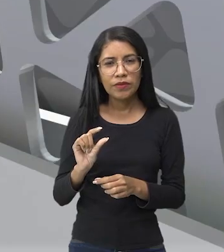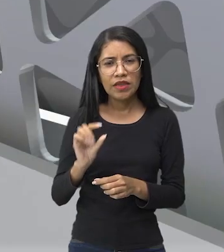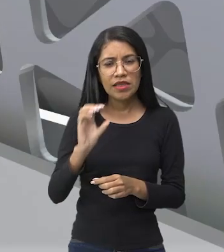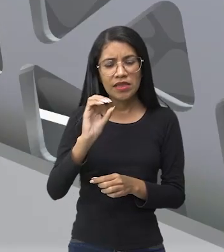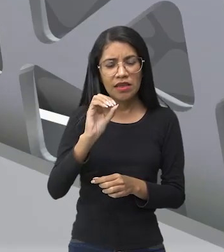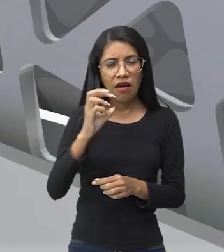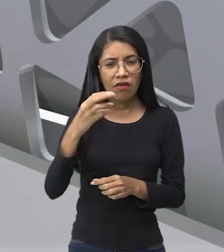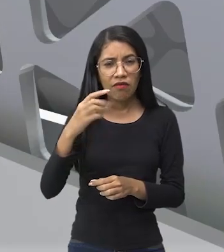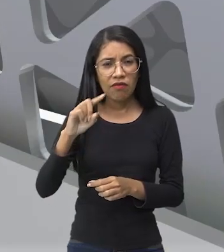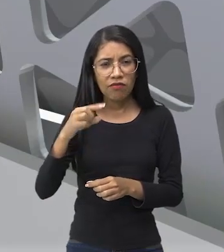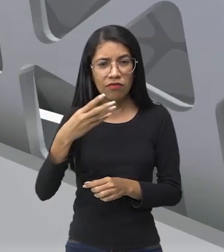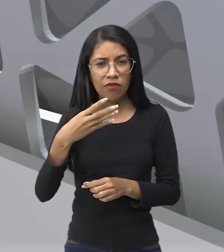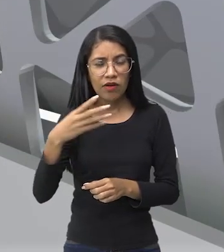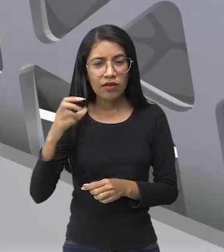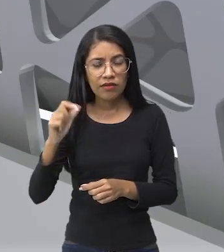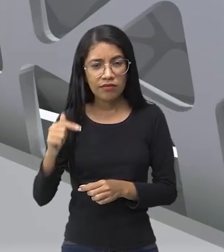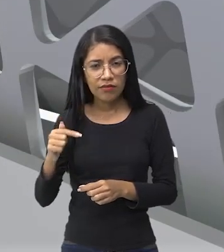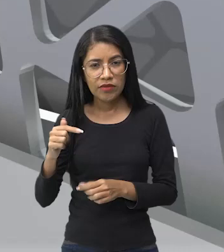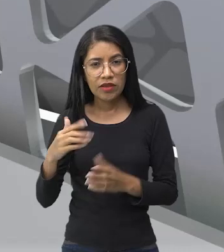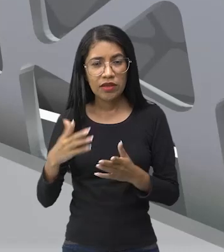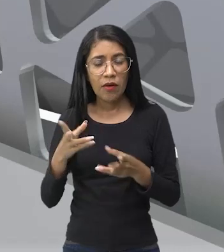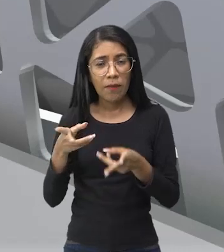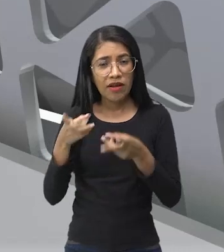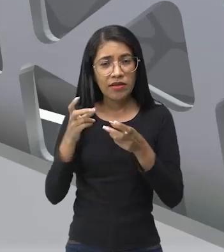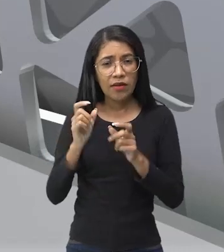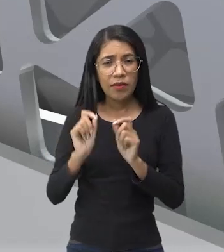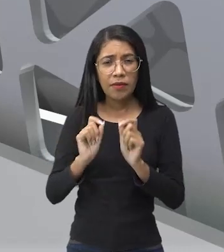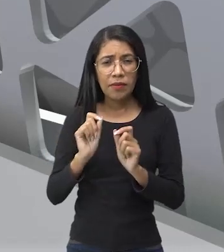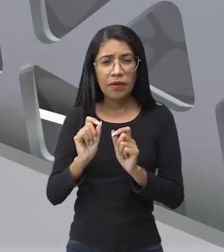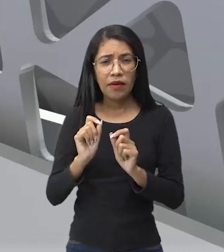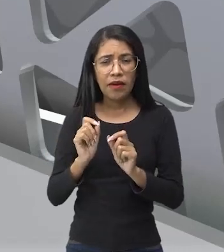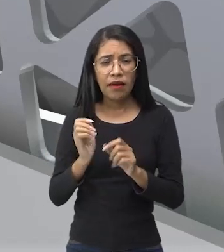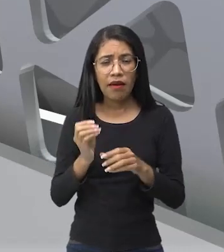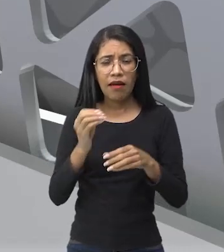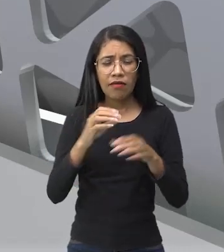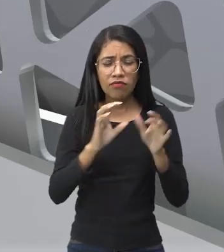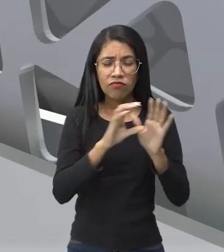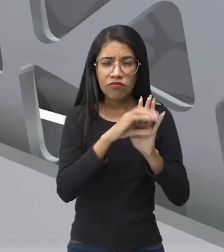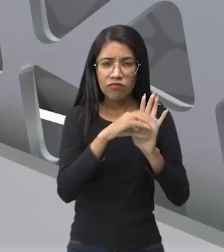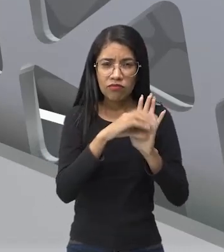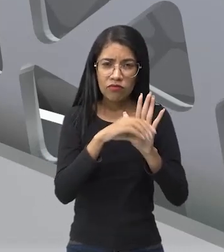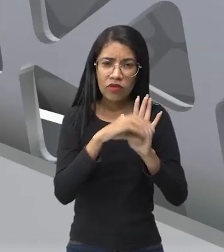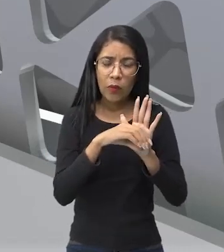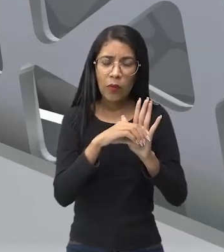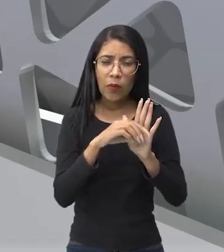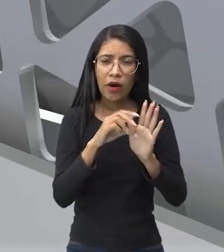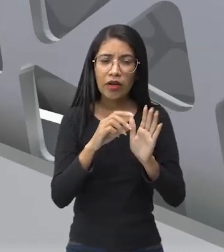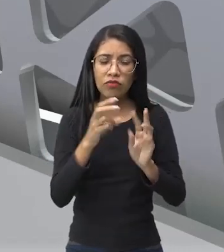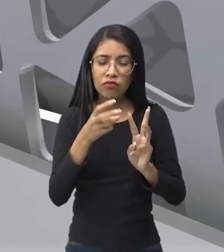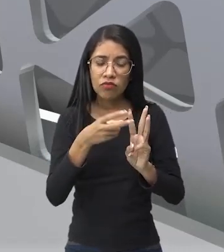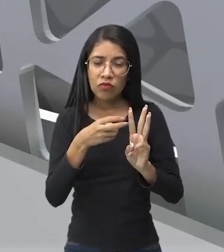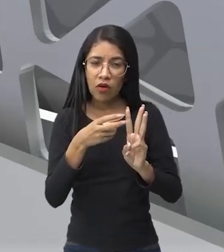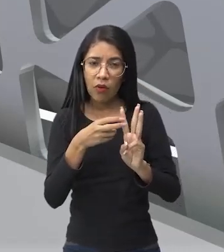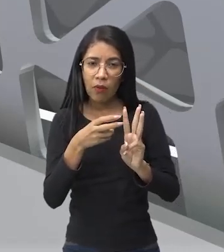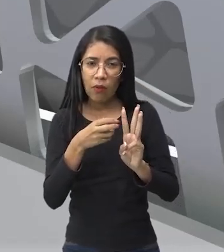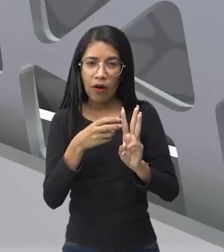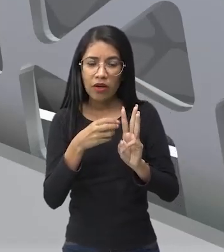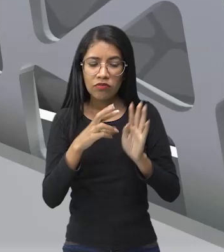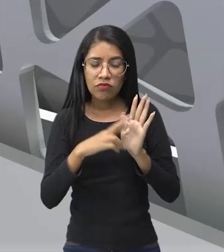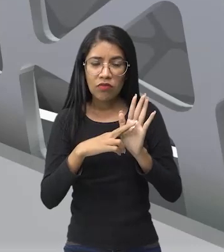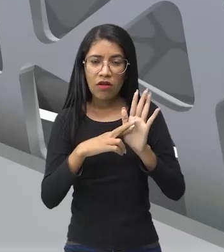né, 0,47%. Então, vocês perceberam aí dentro desses conceitos que nós falamos que os índios,